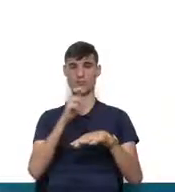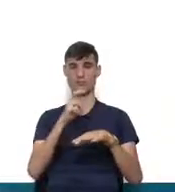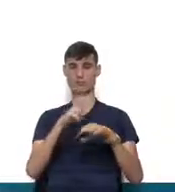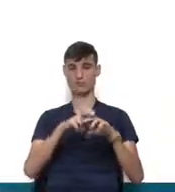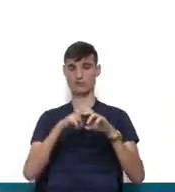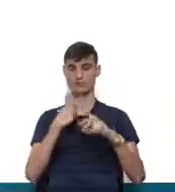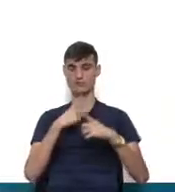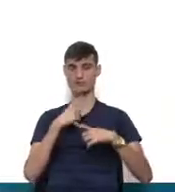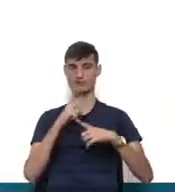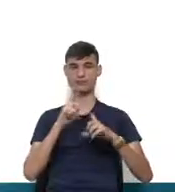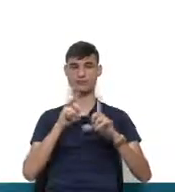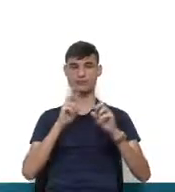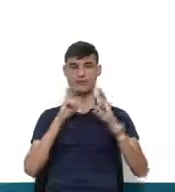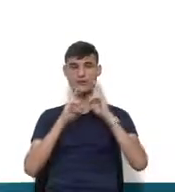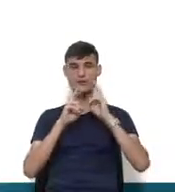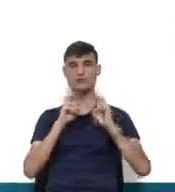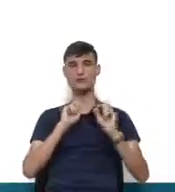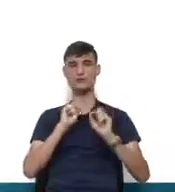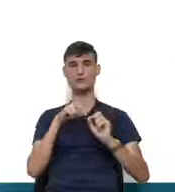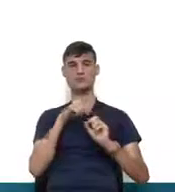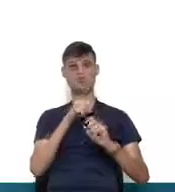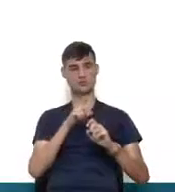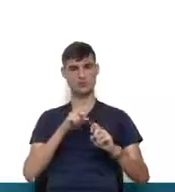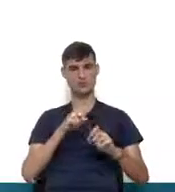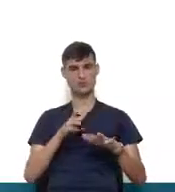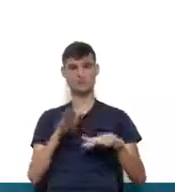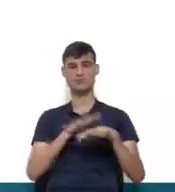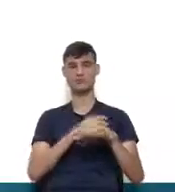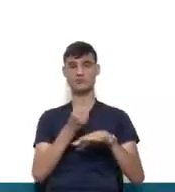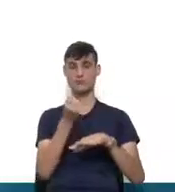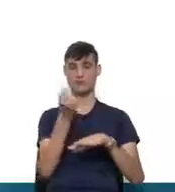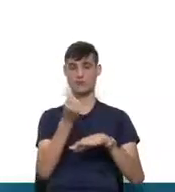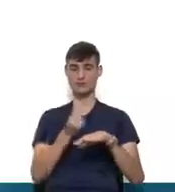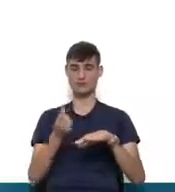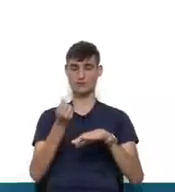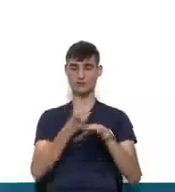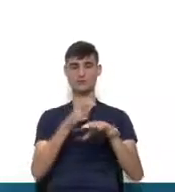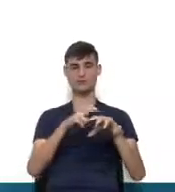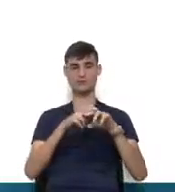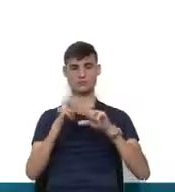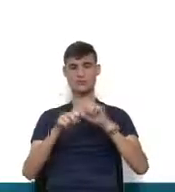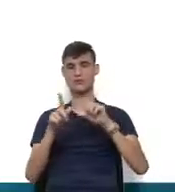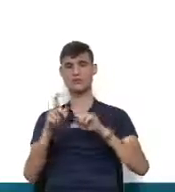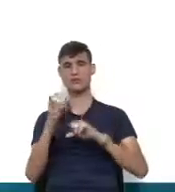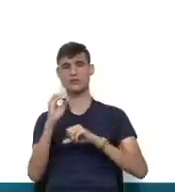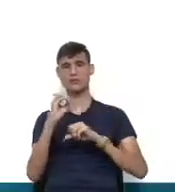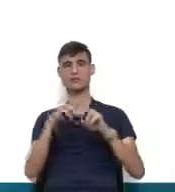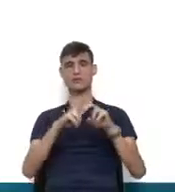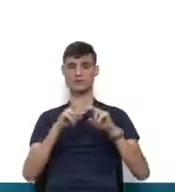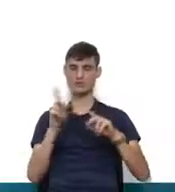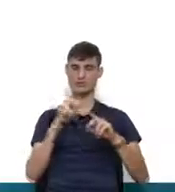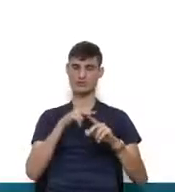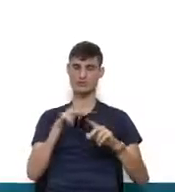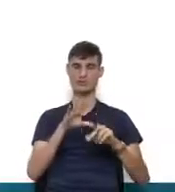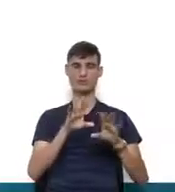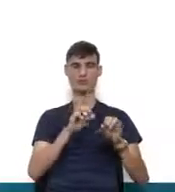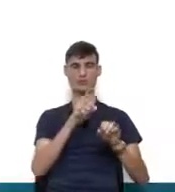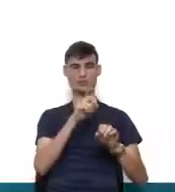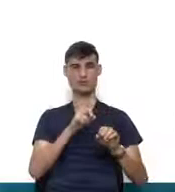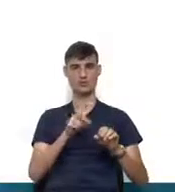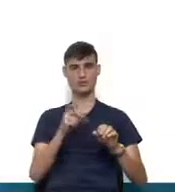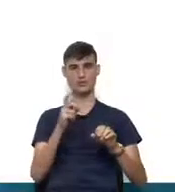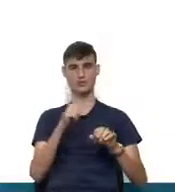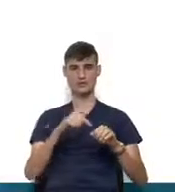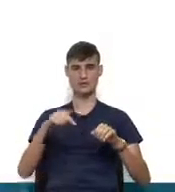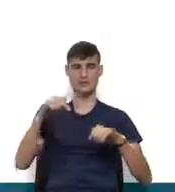que considerar o x elevado à sexta, mas ele zerou. Por isso que eu peguei o x elevado à sétima, tá? Esse